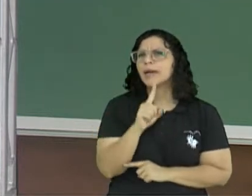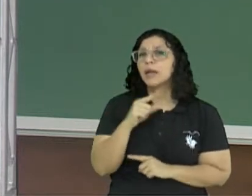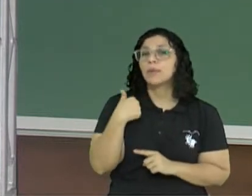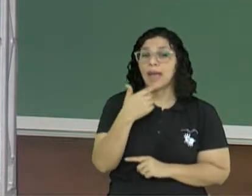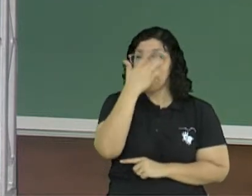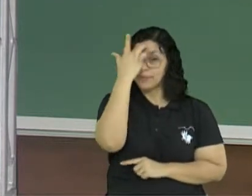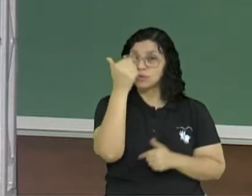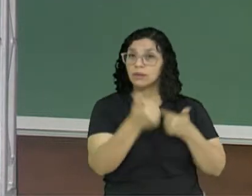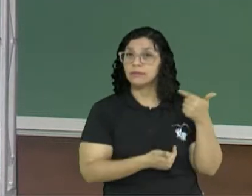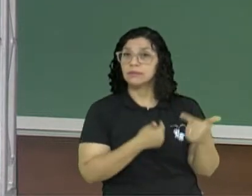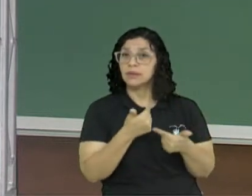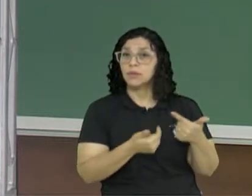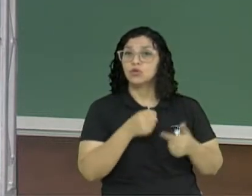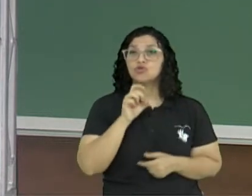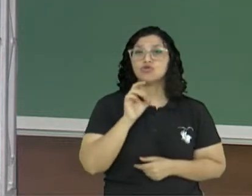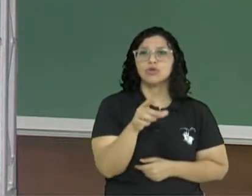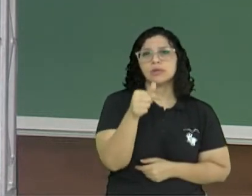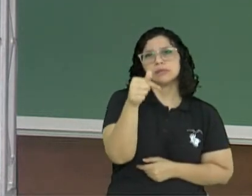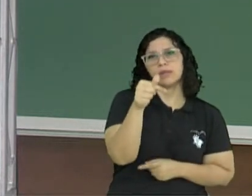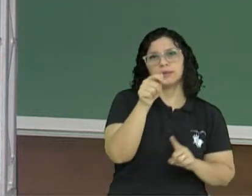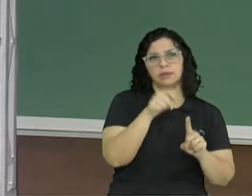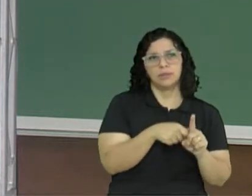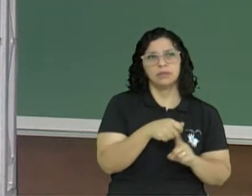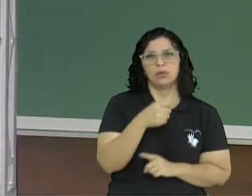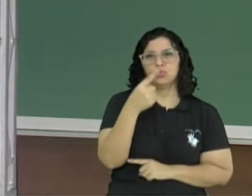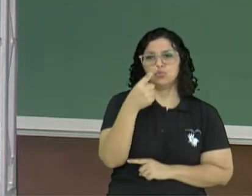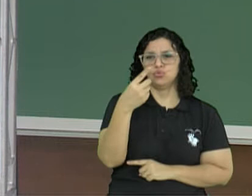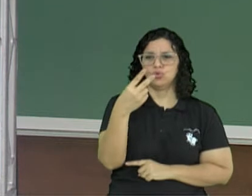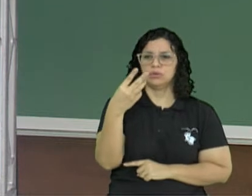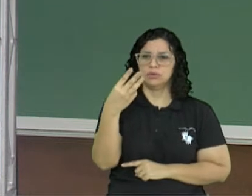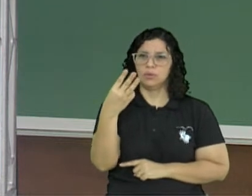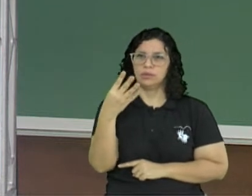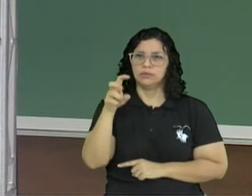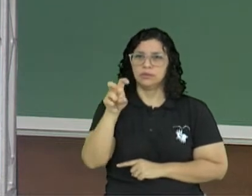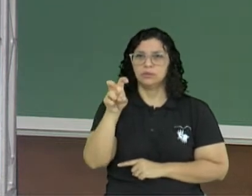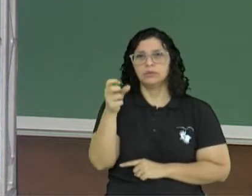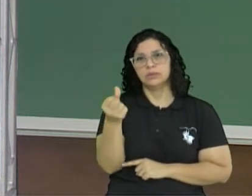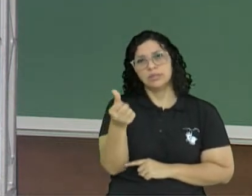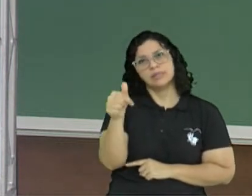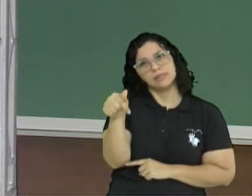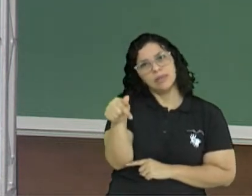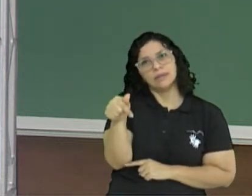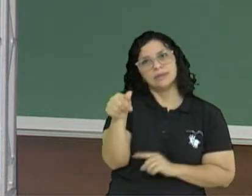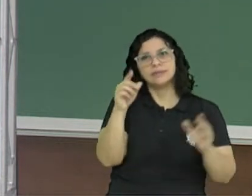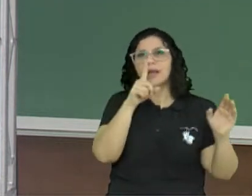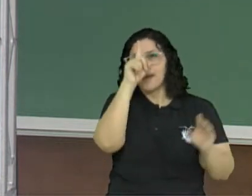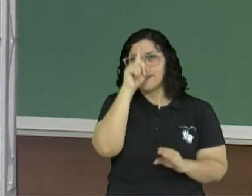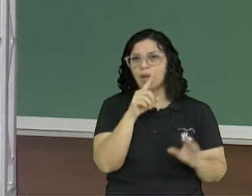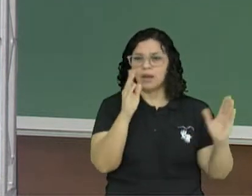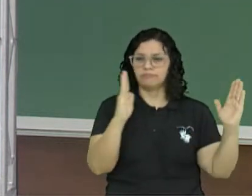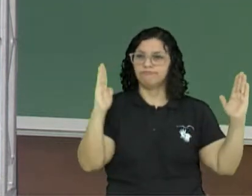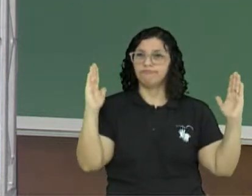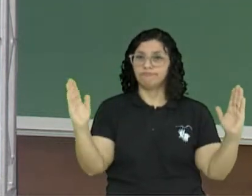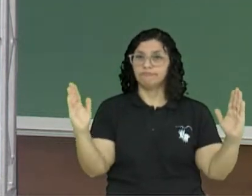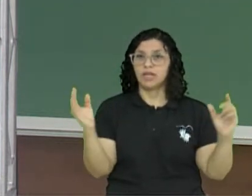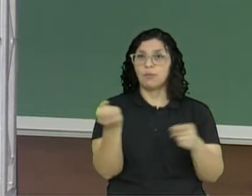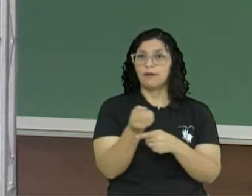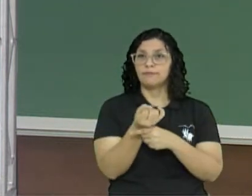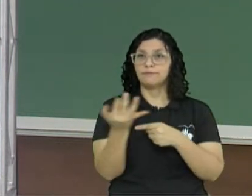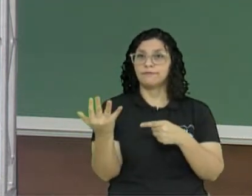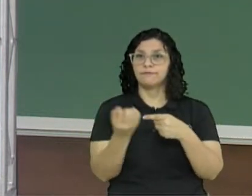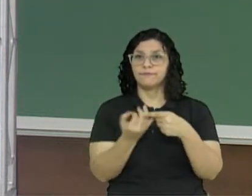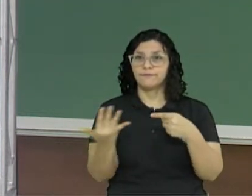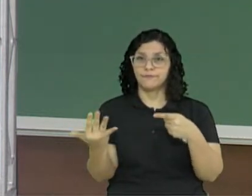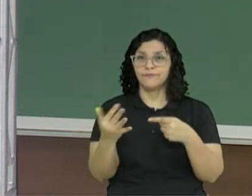trabalhador trabalhou só 7 meses. Então, olha lá, 1, 2, 3, 4, 5, 6, 7. Então, essa fração